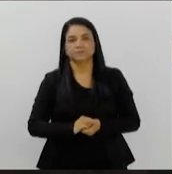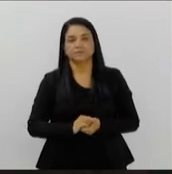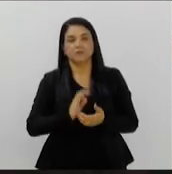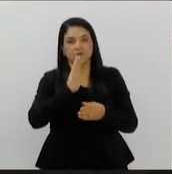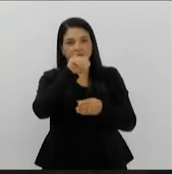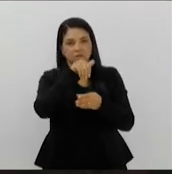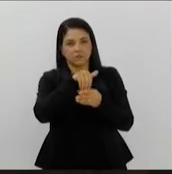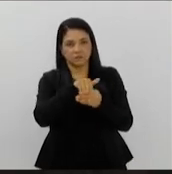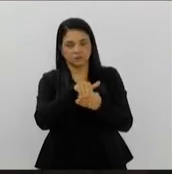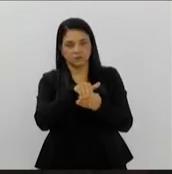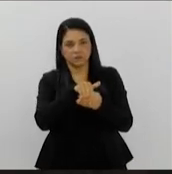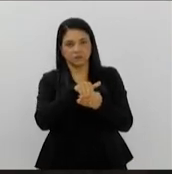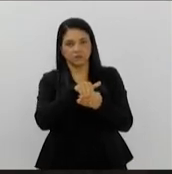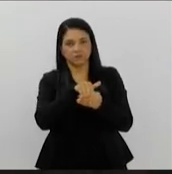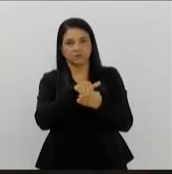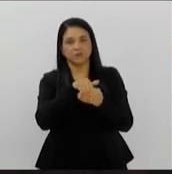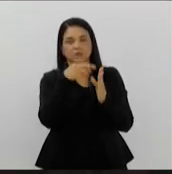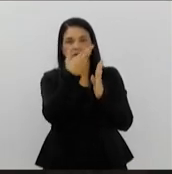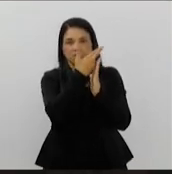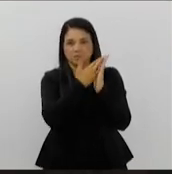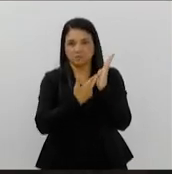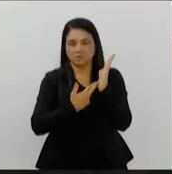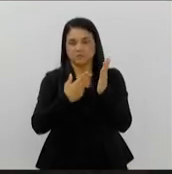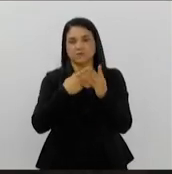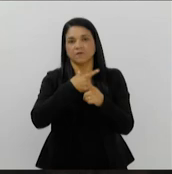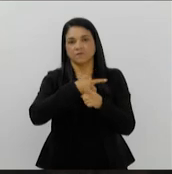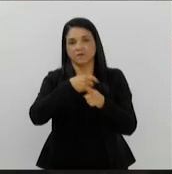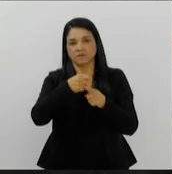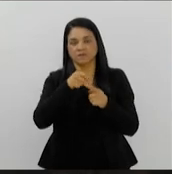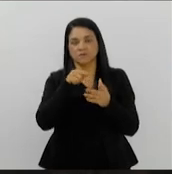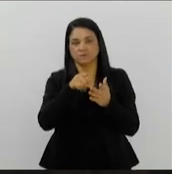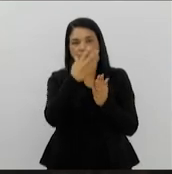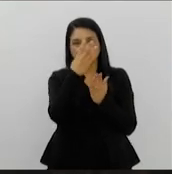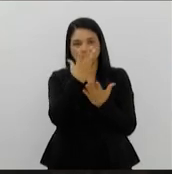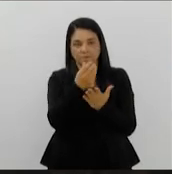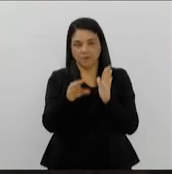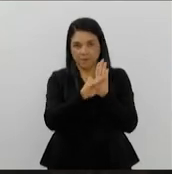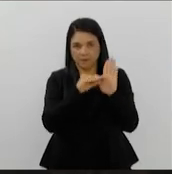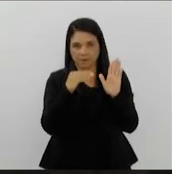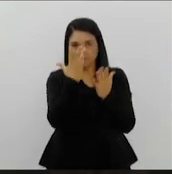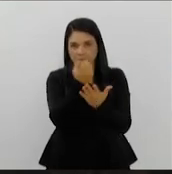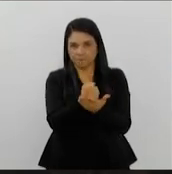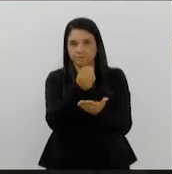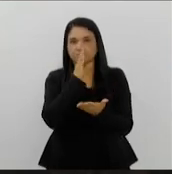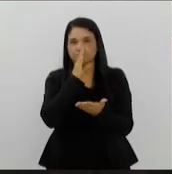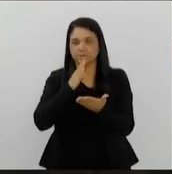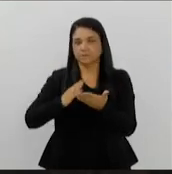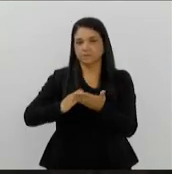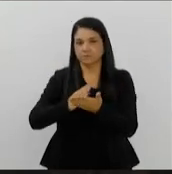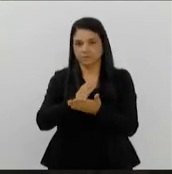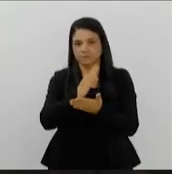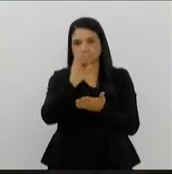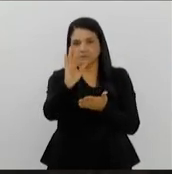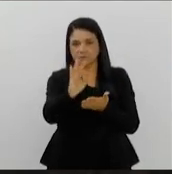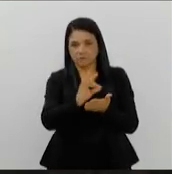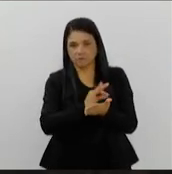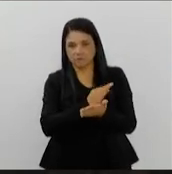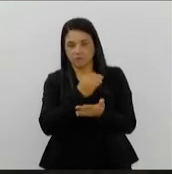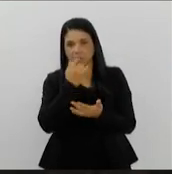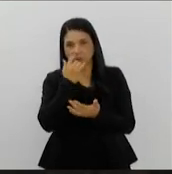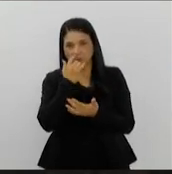Em votação, a redação do vencido, assim emendado. Senhores que aprovam, permaneçam como estão. Aprovado. Vai